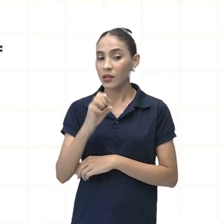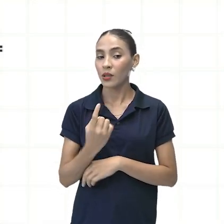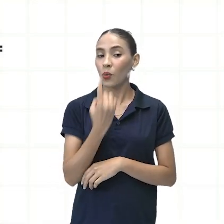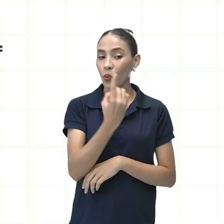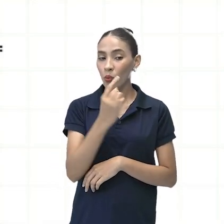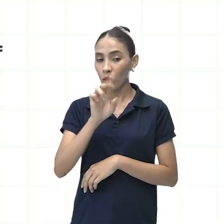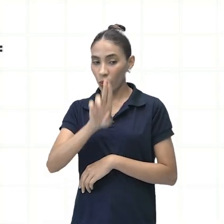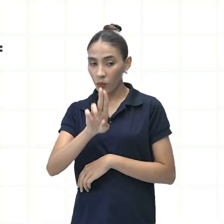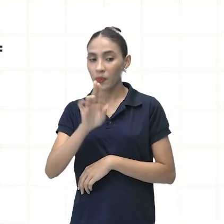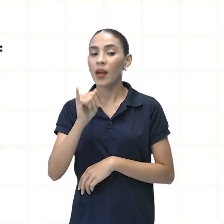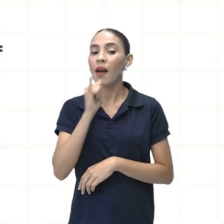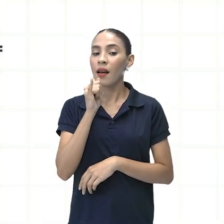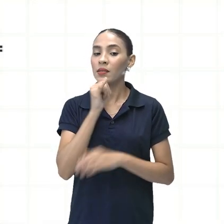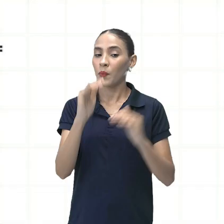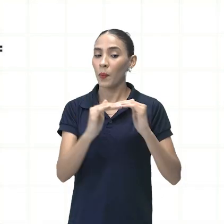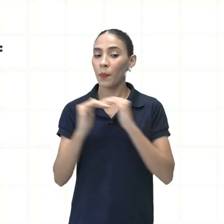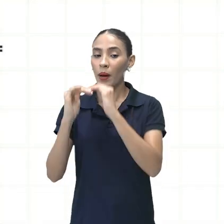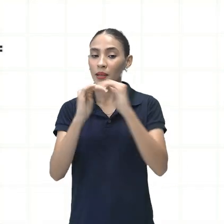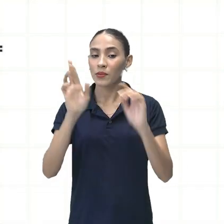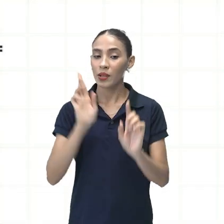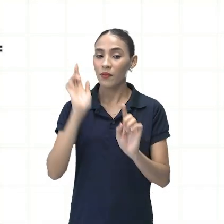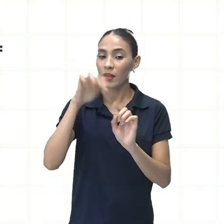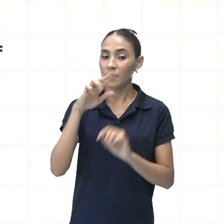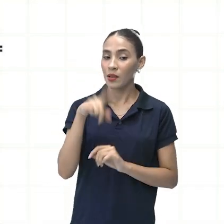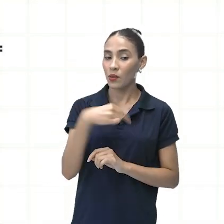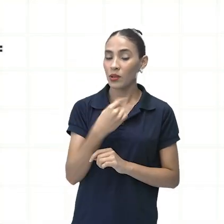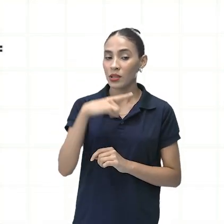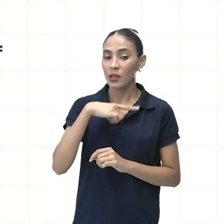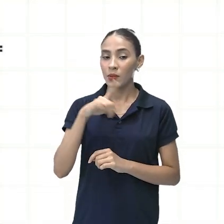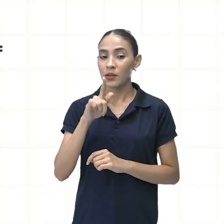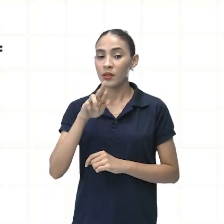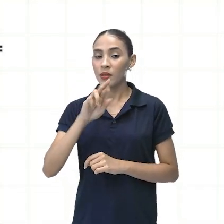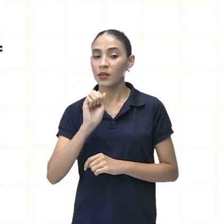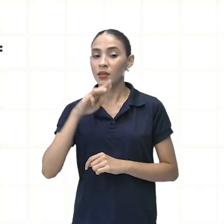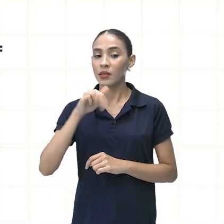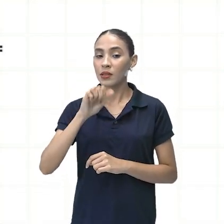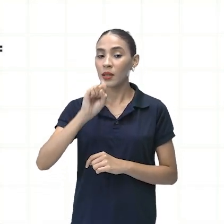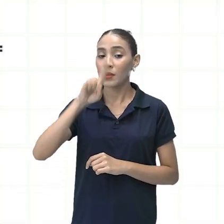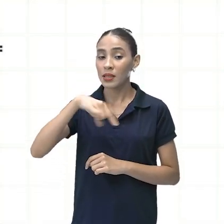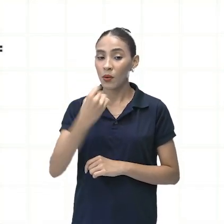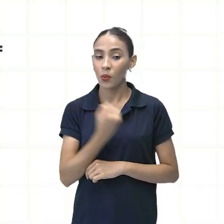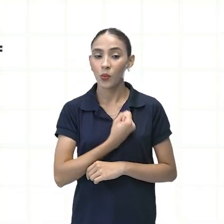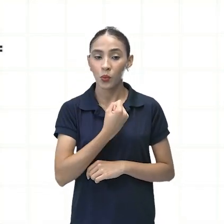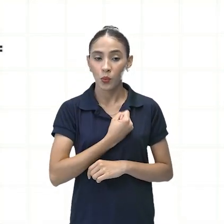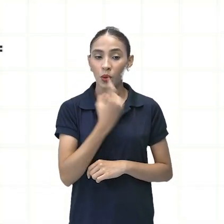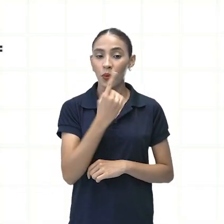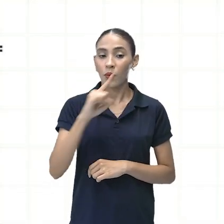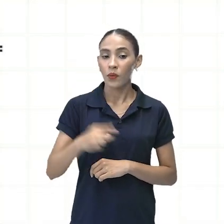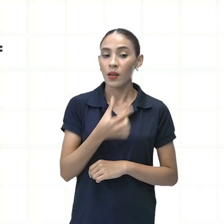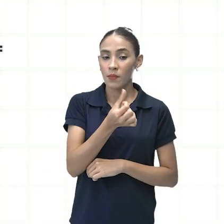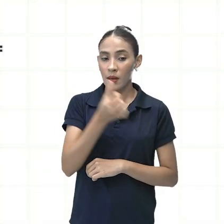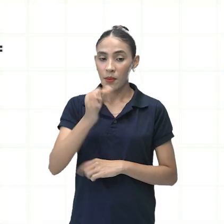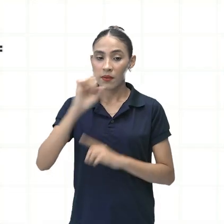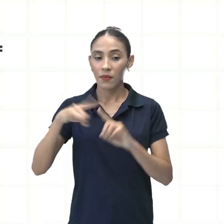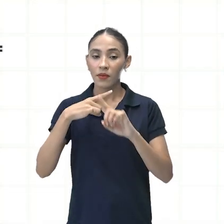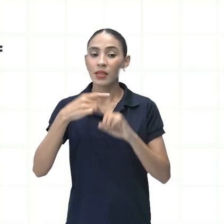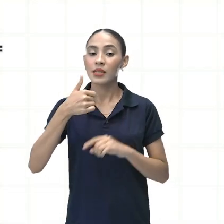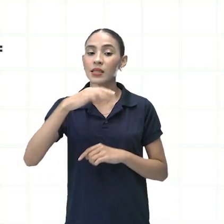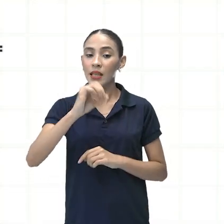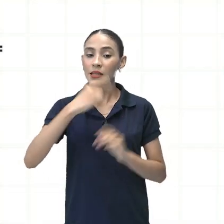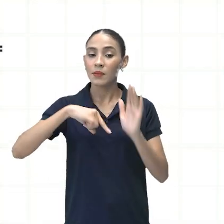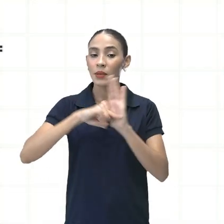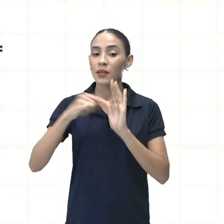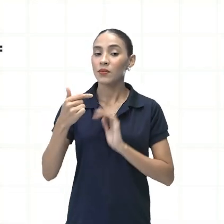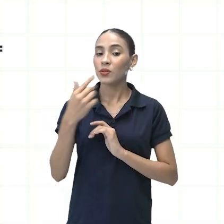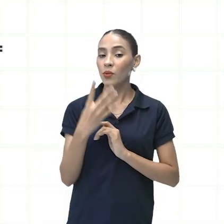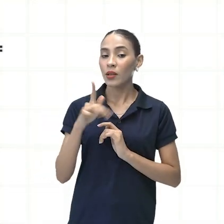1U, esse padrão de referência que nós temos em grama é justamente o número que eu falei para vocês, o 1,66